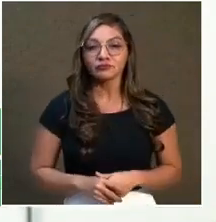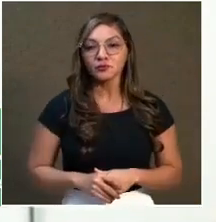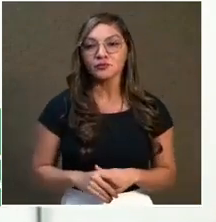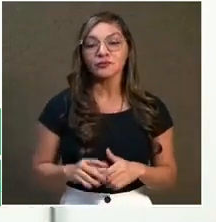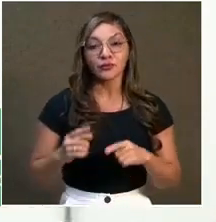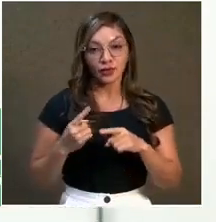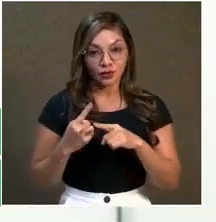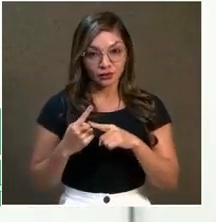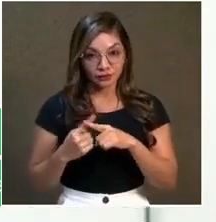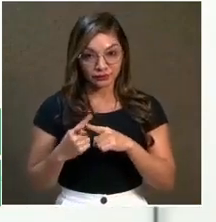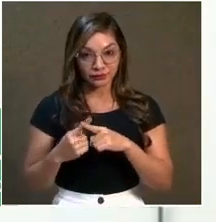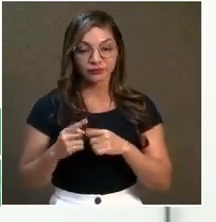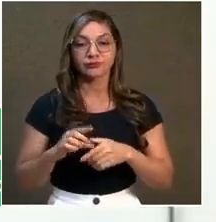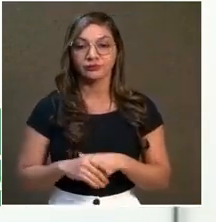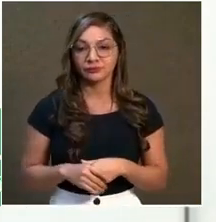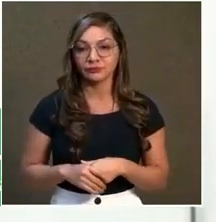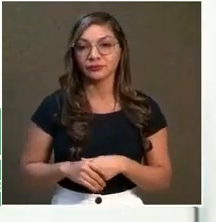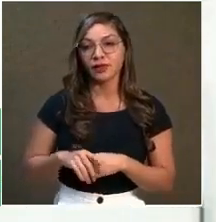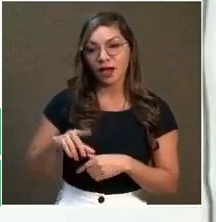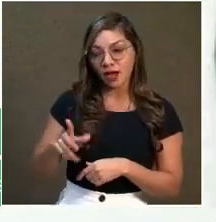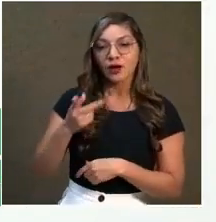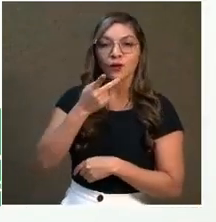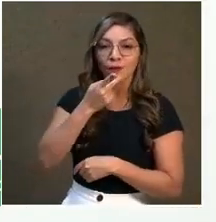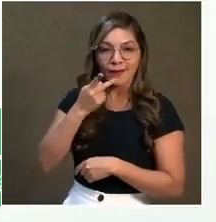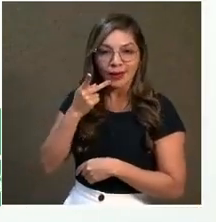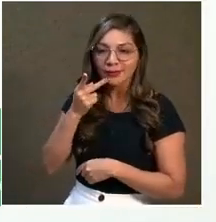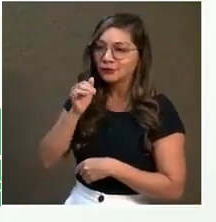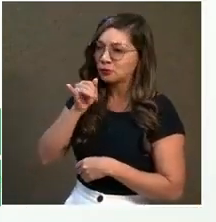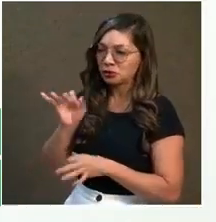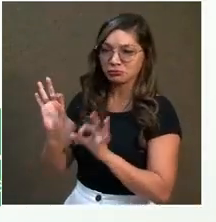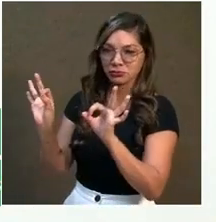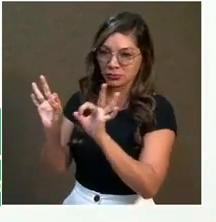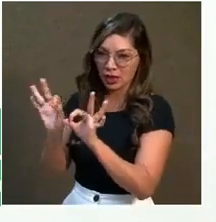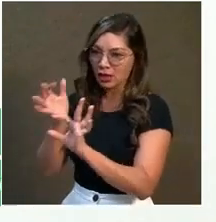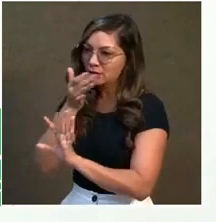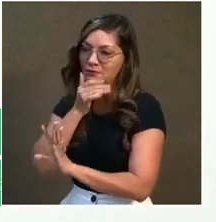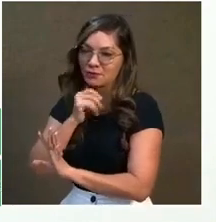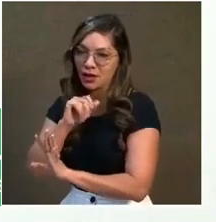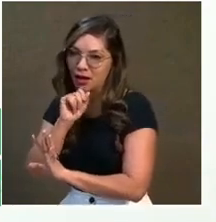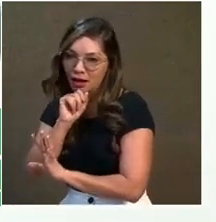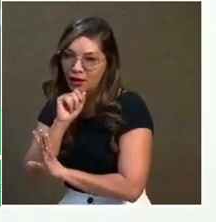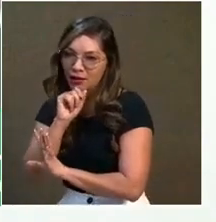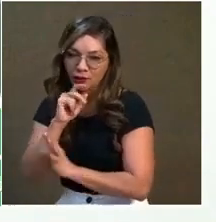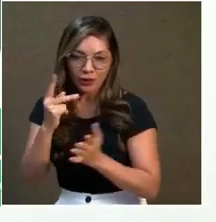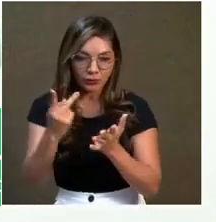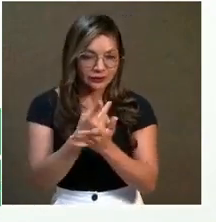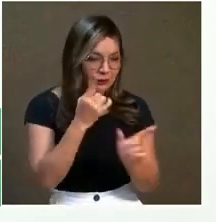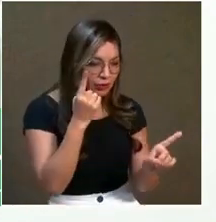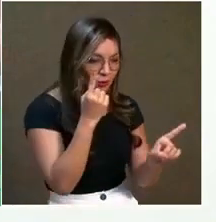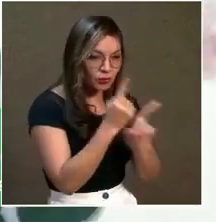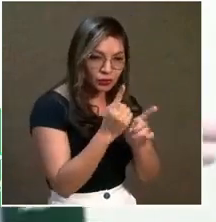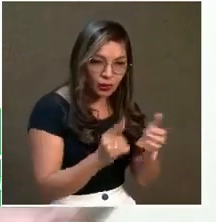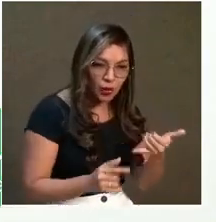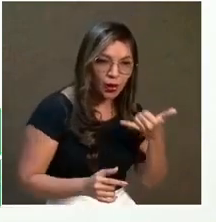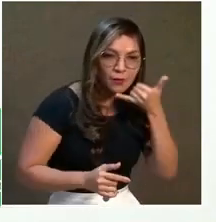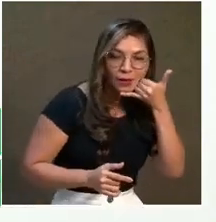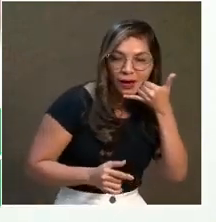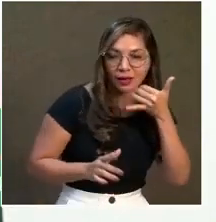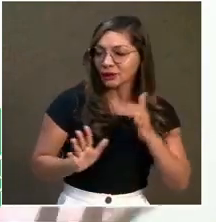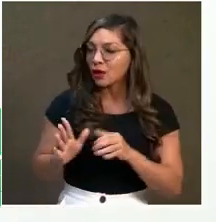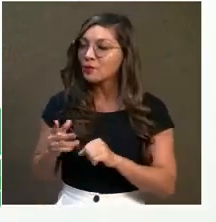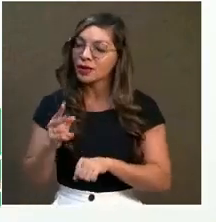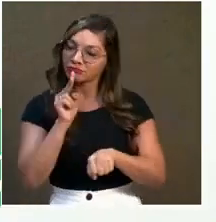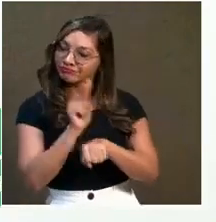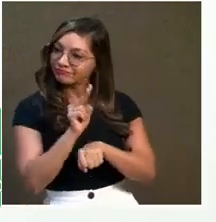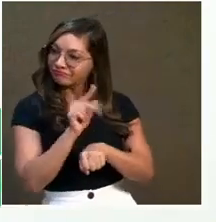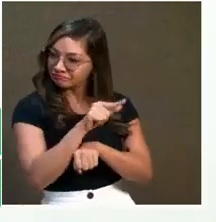Porque, na verdade, muito embora ele não tenha informado o pai do que verdadeiramente aconteceu, o que ele encontrou para preservar o